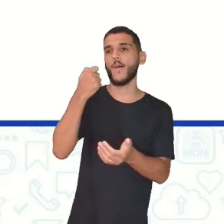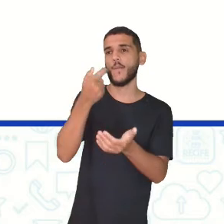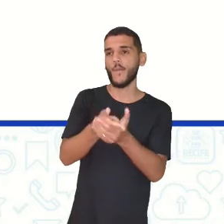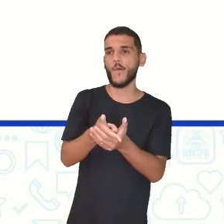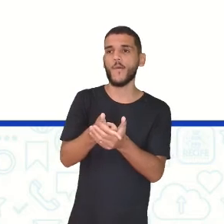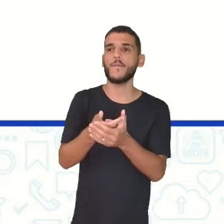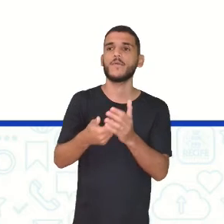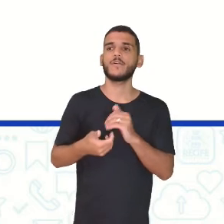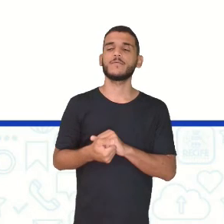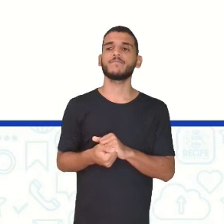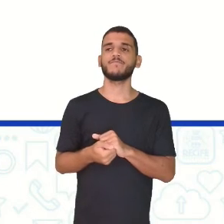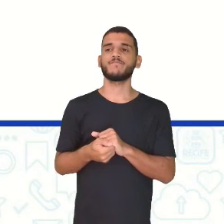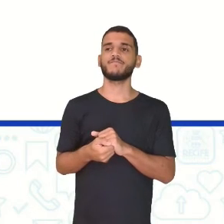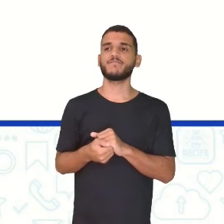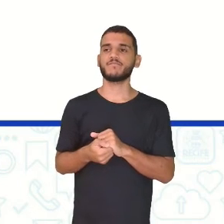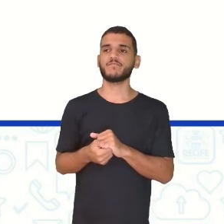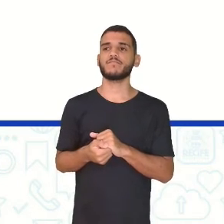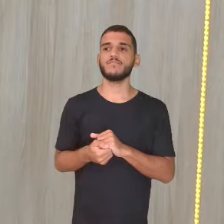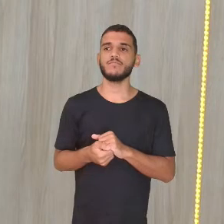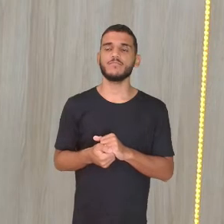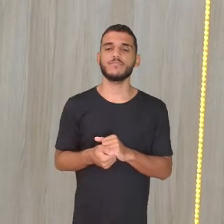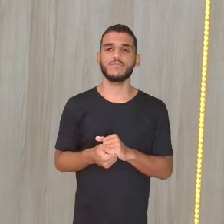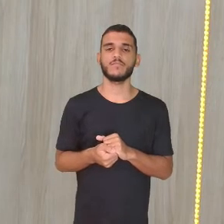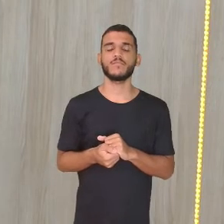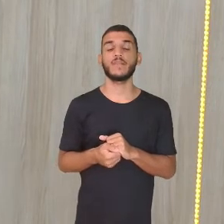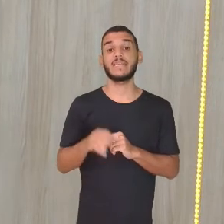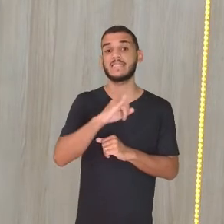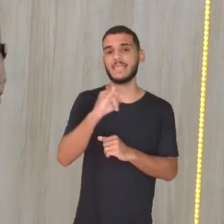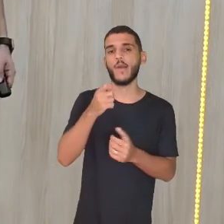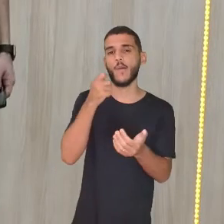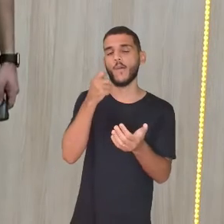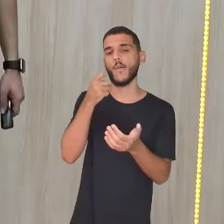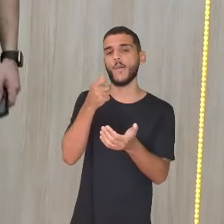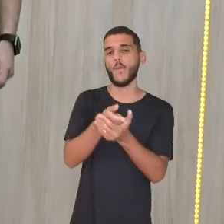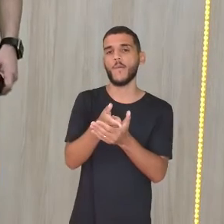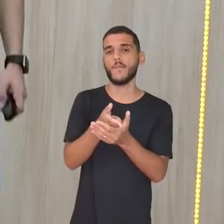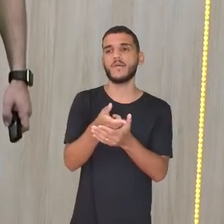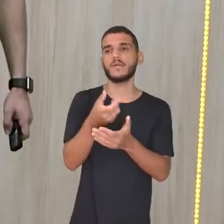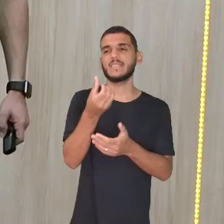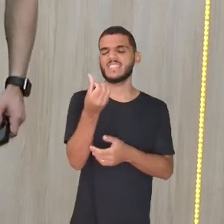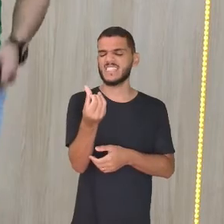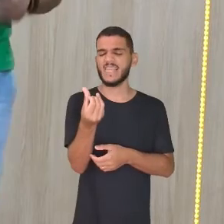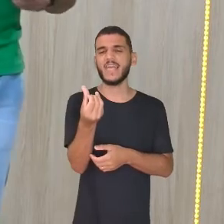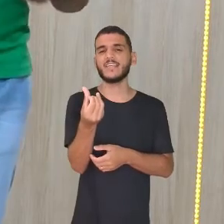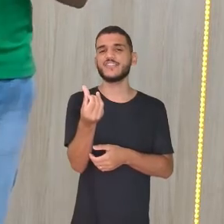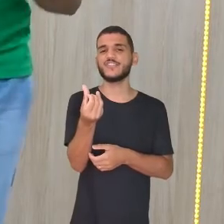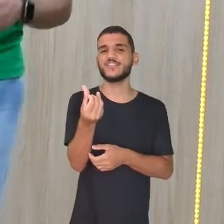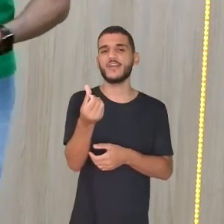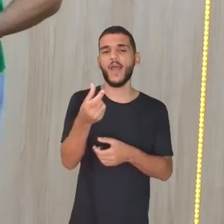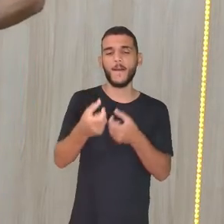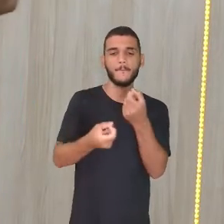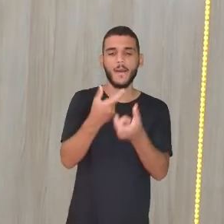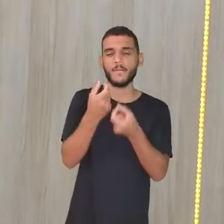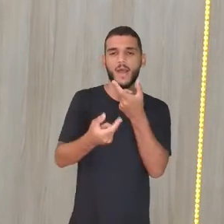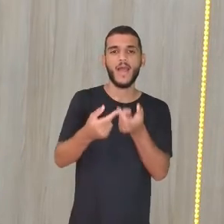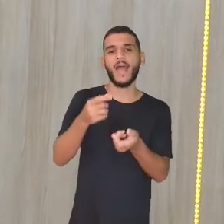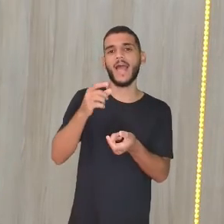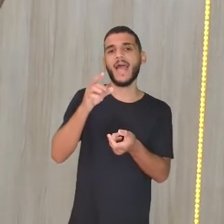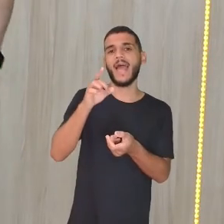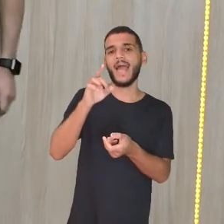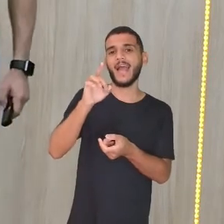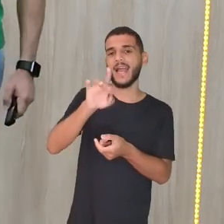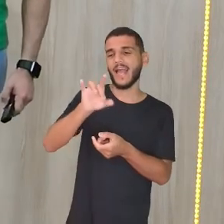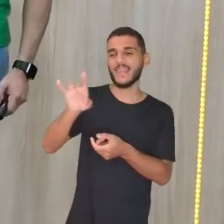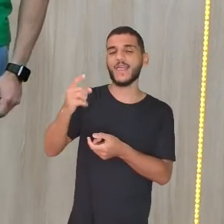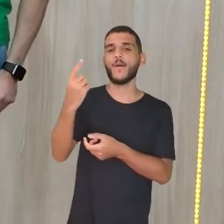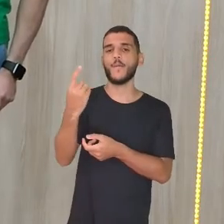quantos? Eita, tem quantos? 3, 6, 9. Se eu compro 6 pacotezinhos aí, cada um custando 35